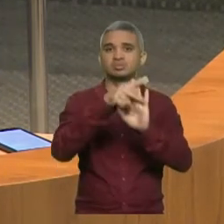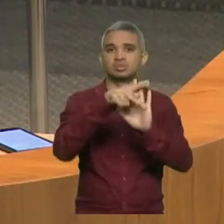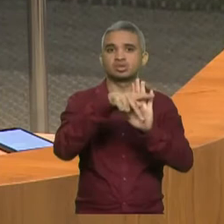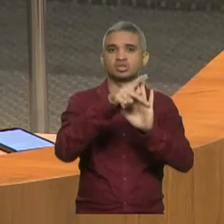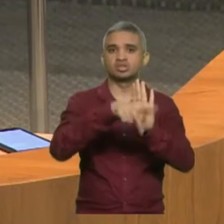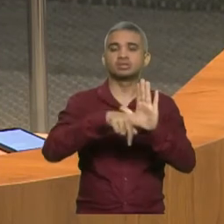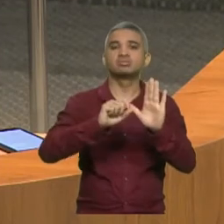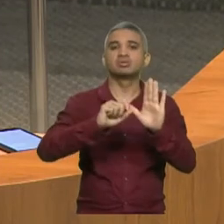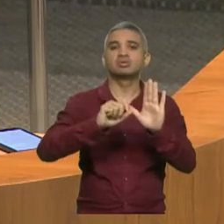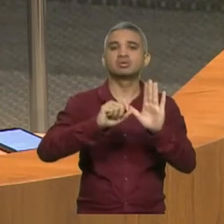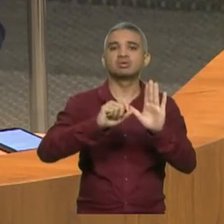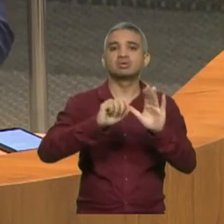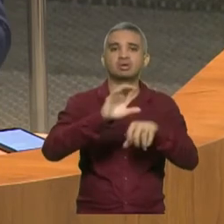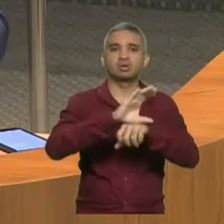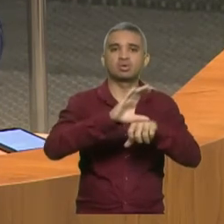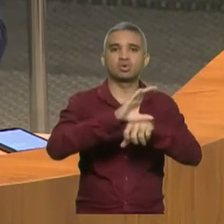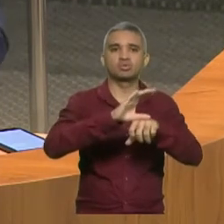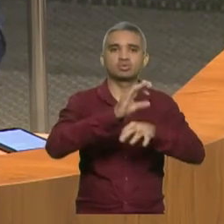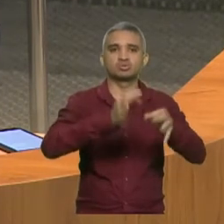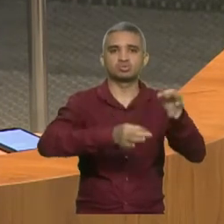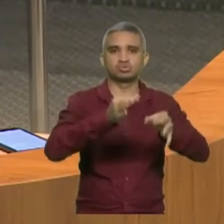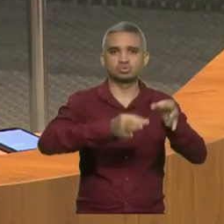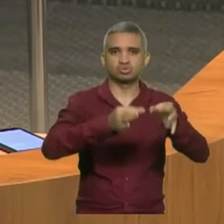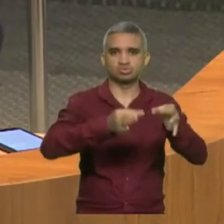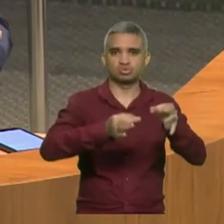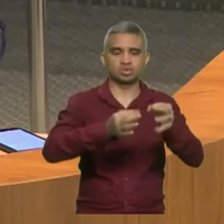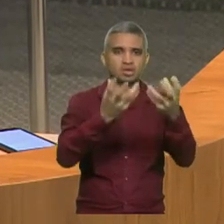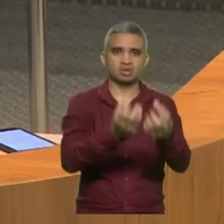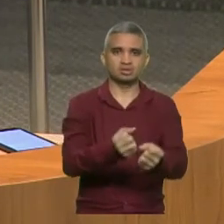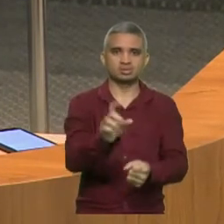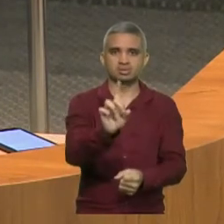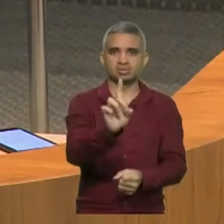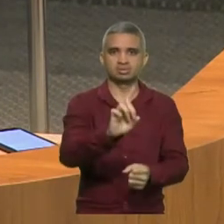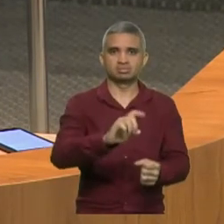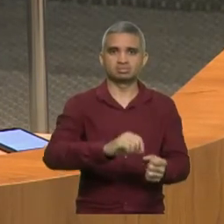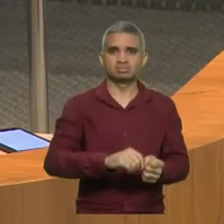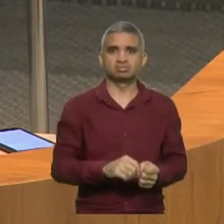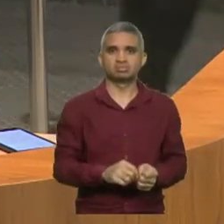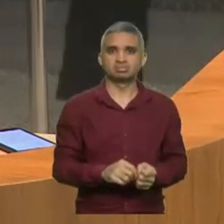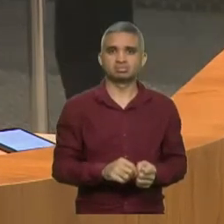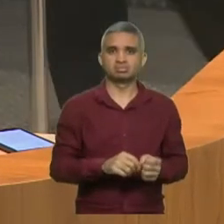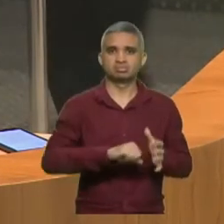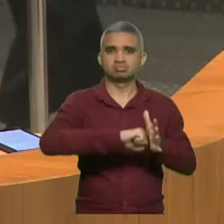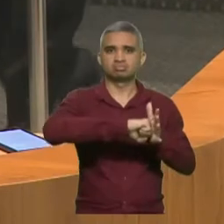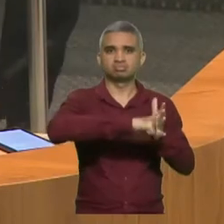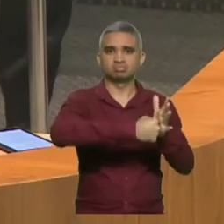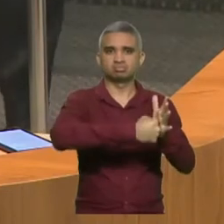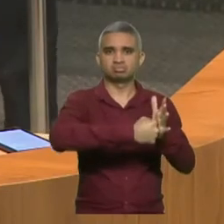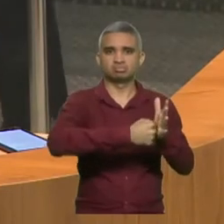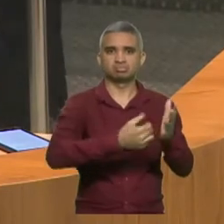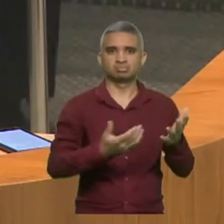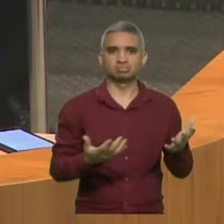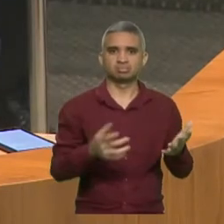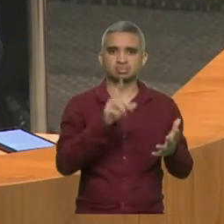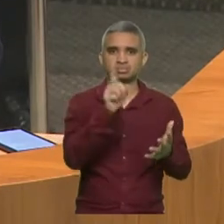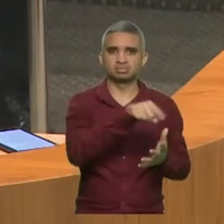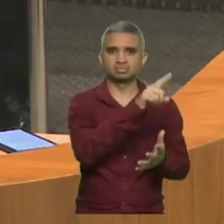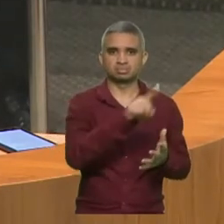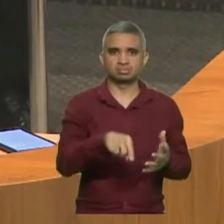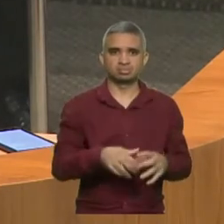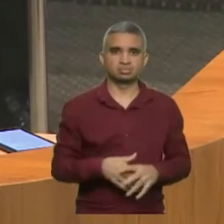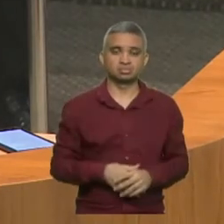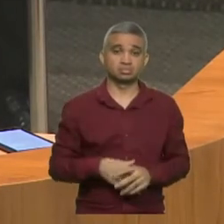Vejam só. E aí eu comecei a fazer tratativas na CCJ, na época, o relator do projeto, o deputado Carlinhos